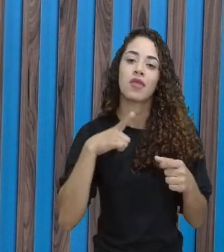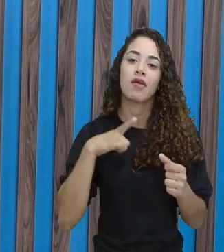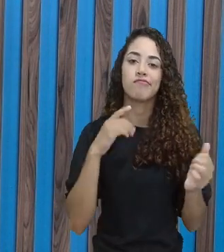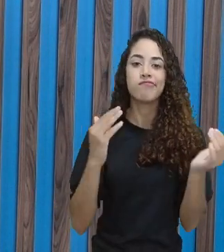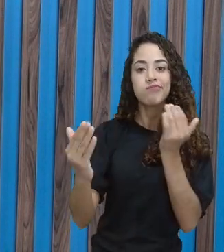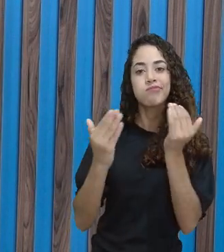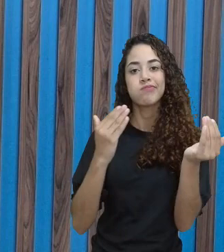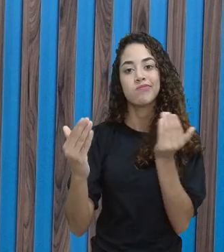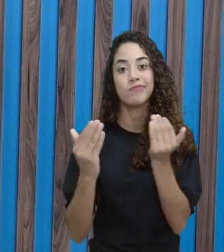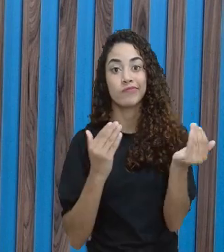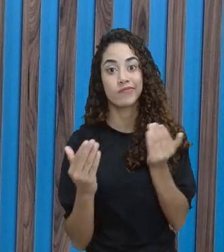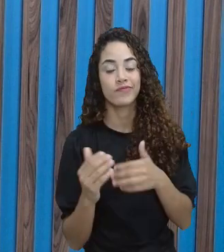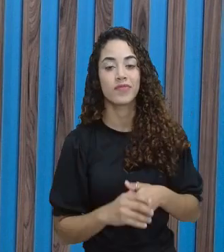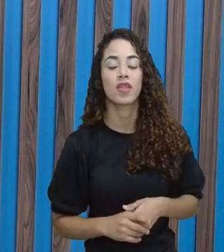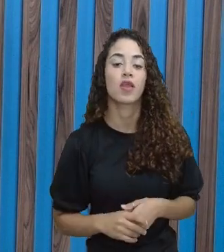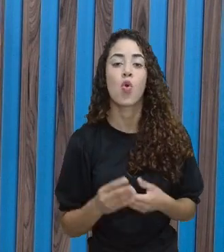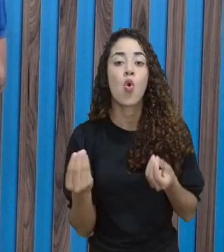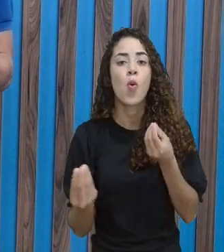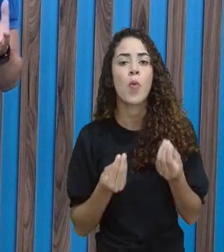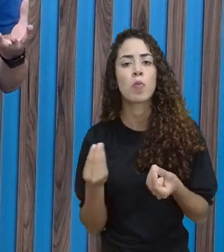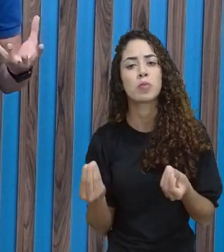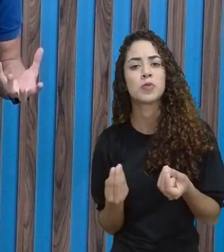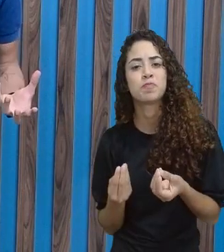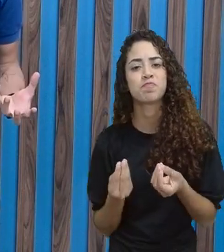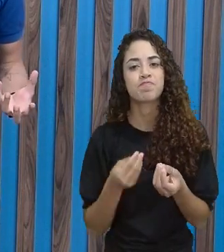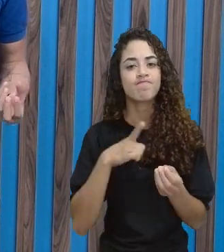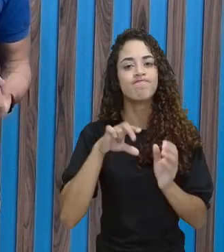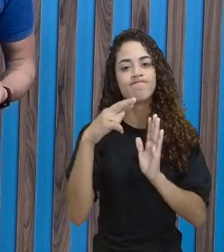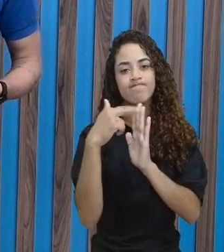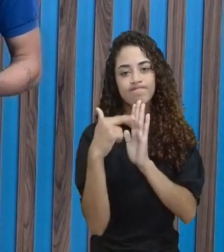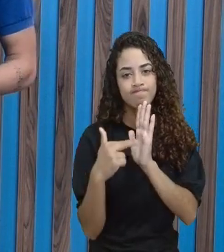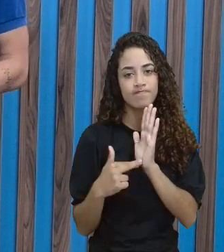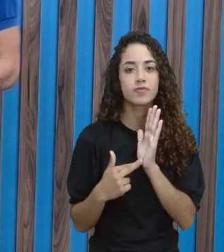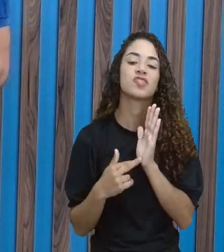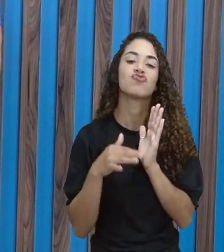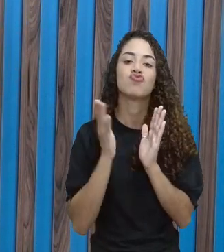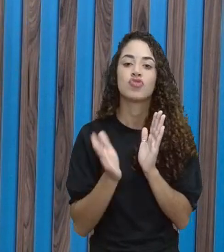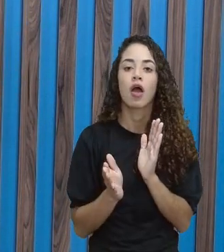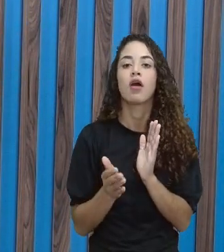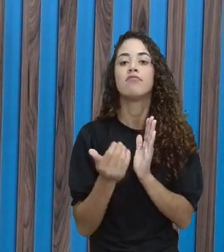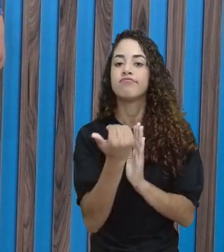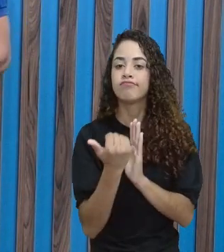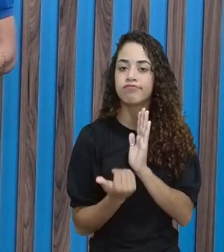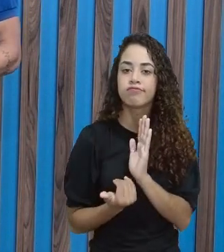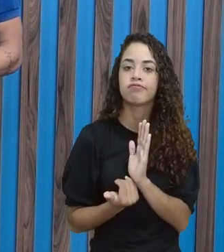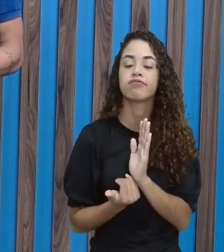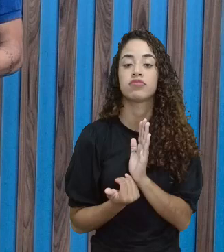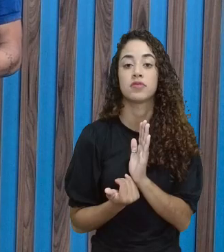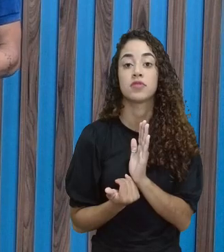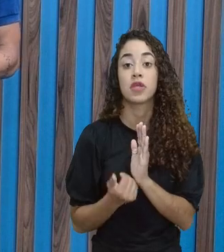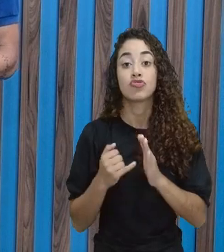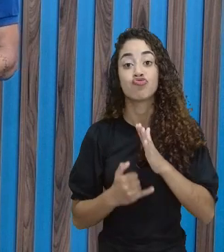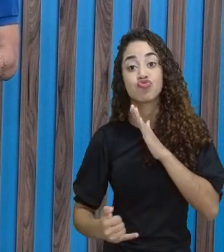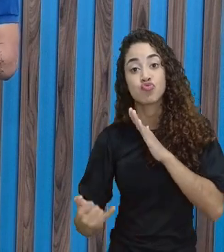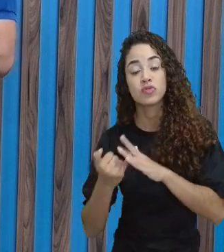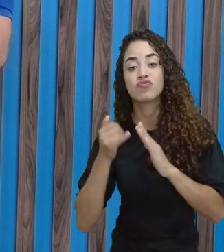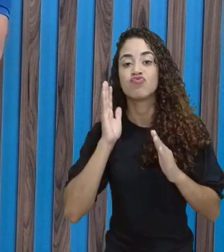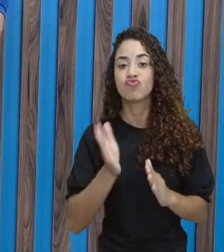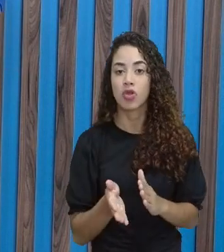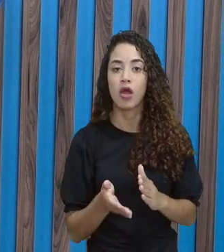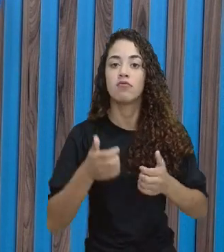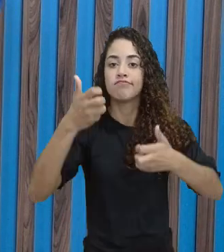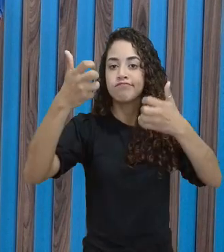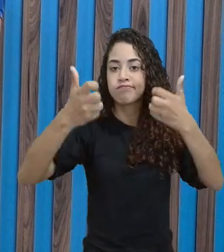comparação, e essa comparação ela é feita através das regras que são estabelecidas pelas instituições, né?